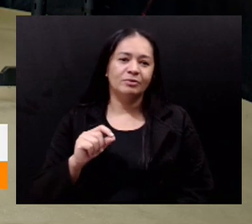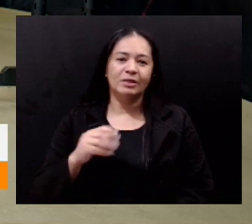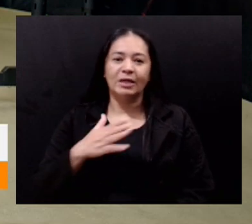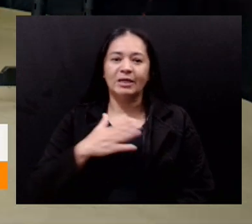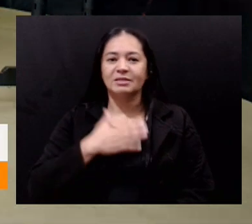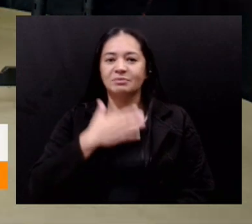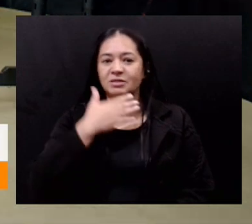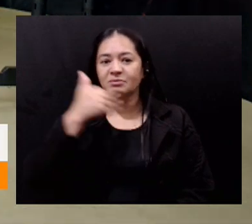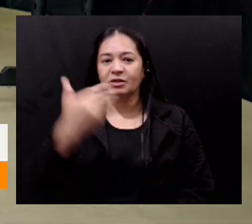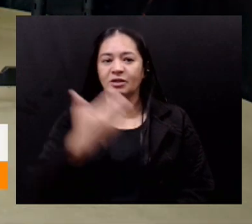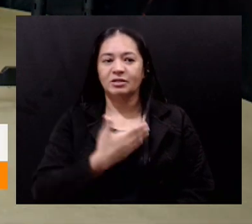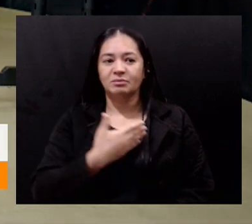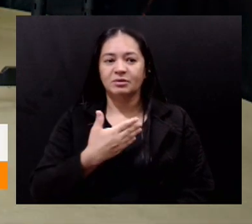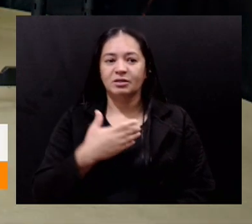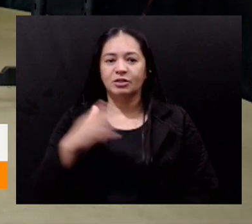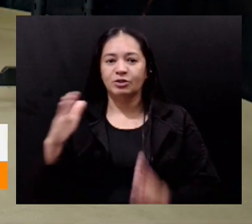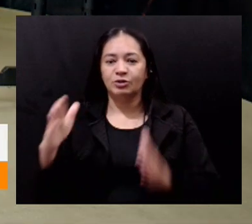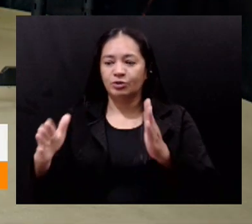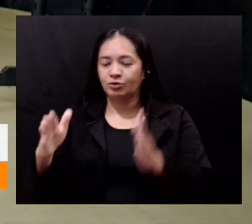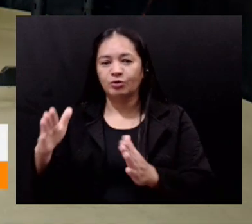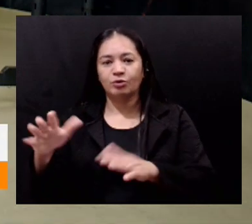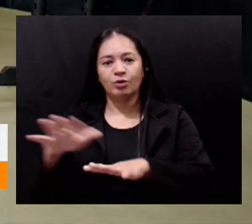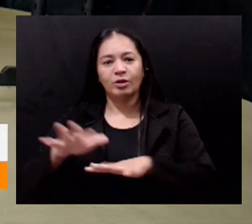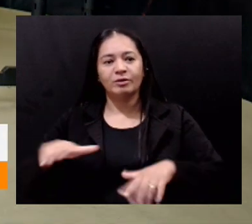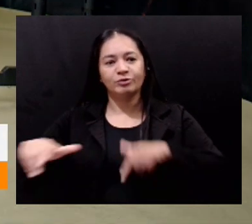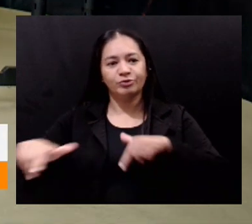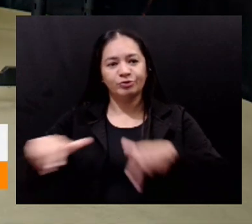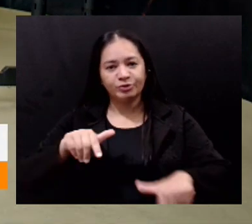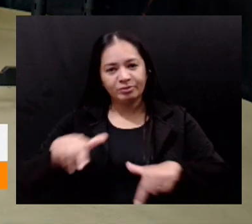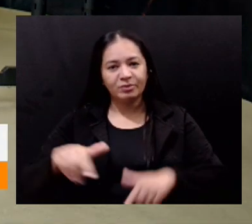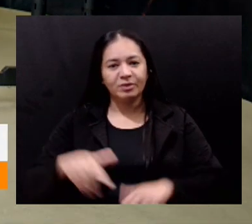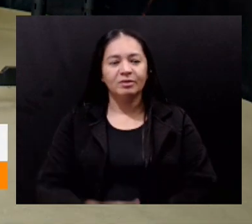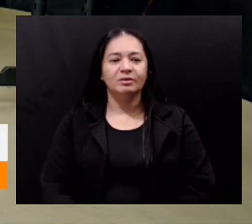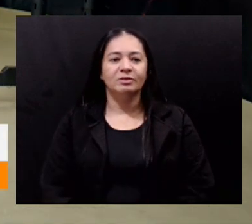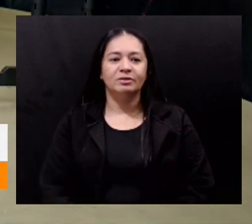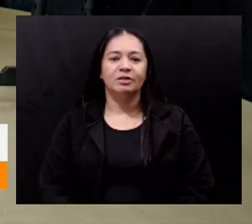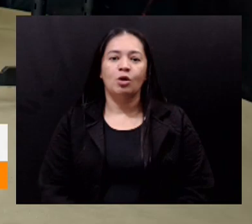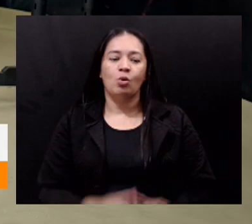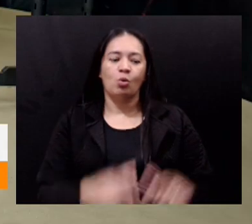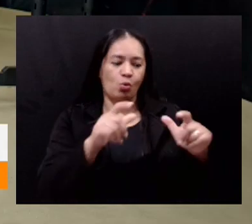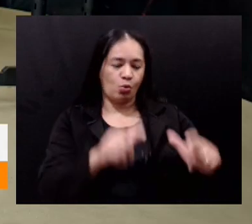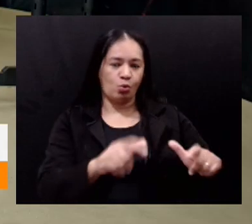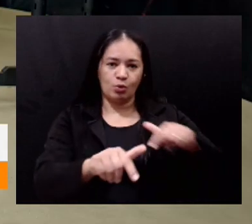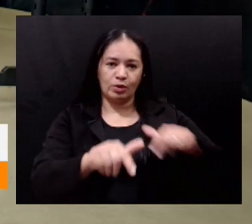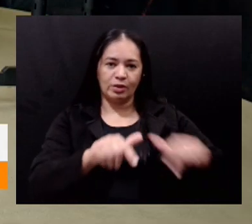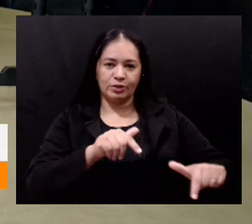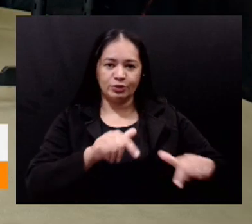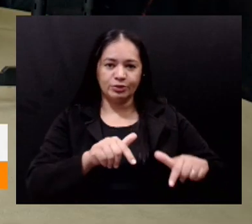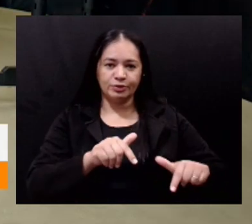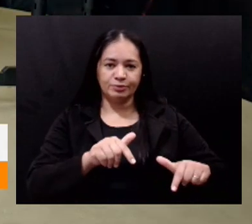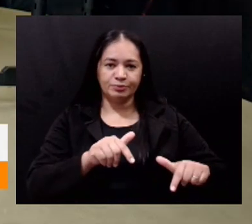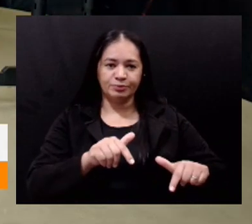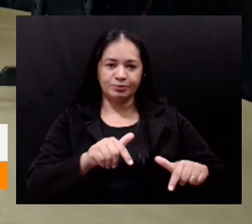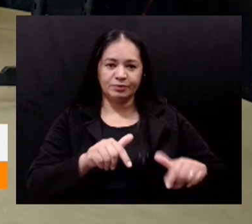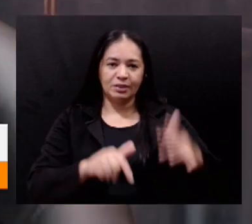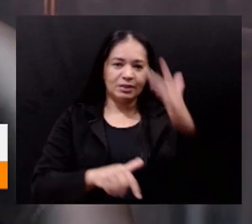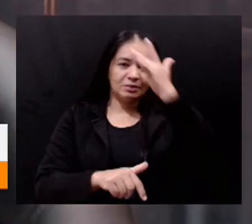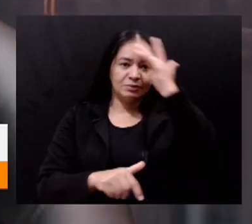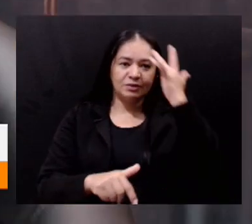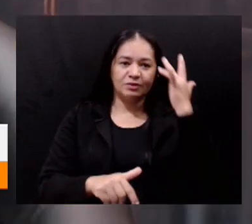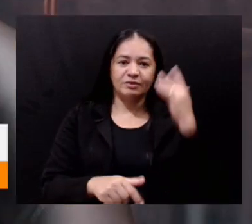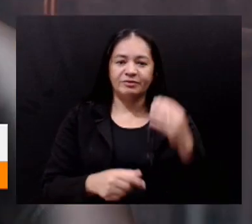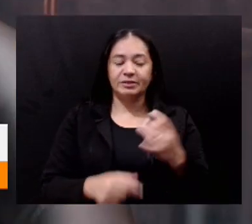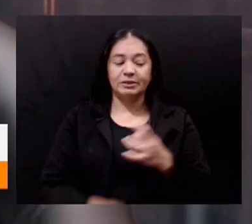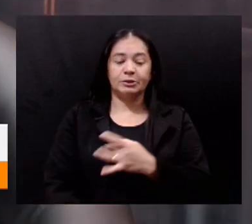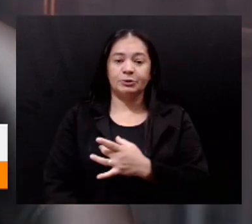do trabalho. Aí, ó, Olha legal. só, o ambiente de trabalho, as pessoas ficam com receio, muitas Ficam.